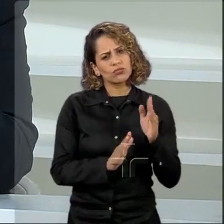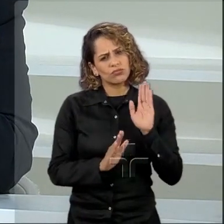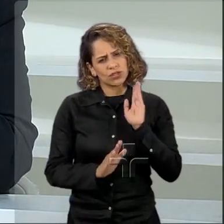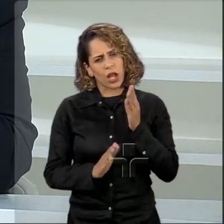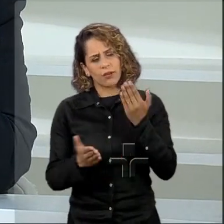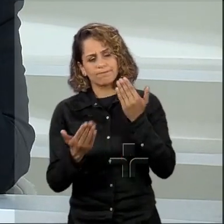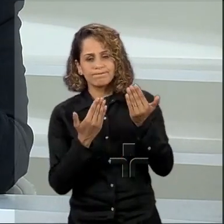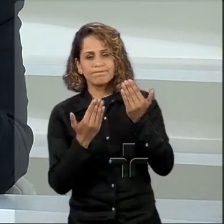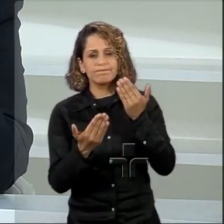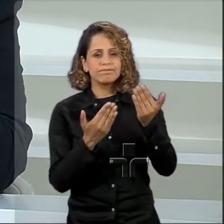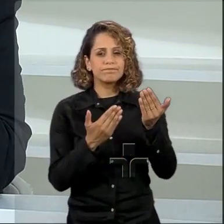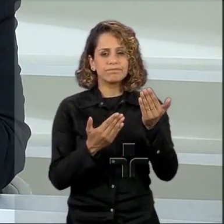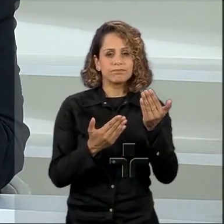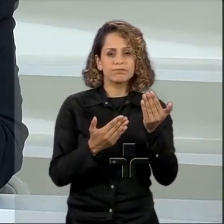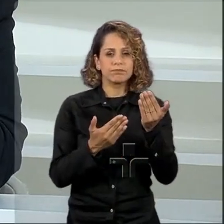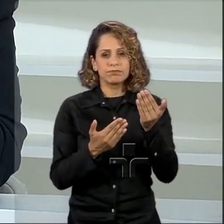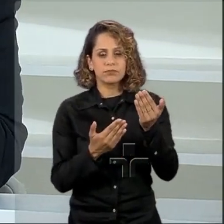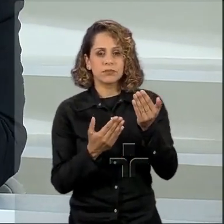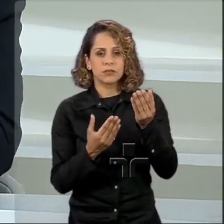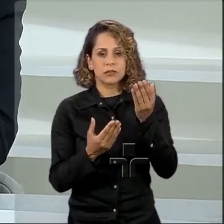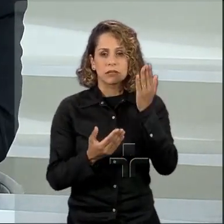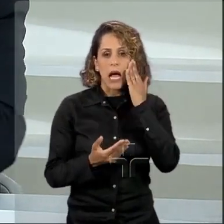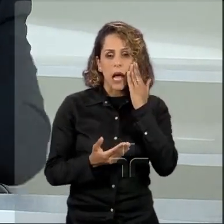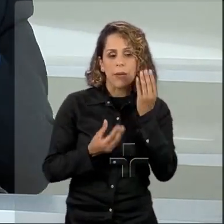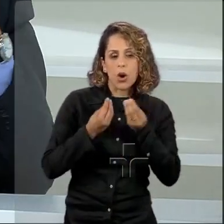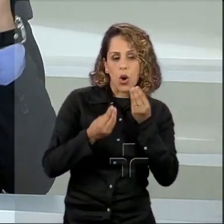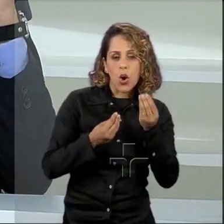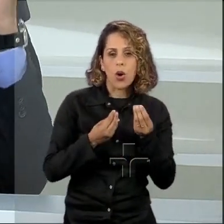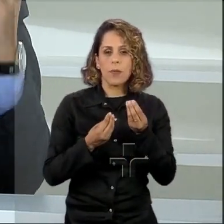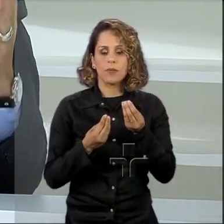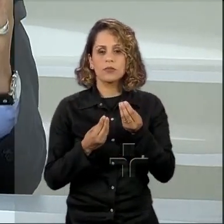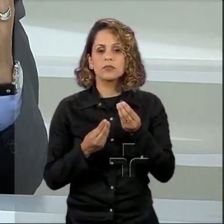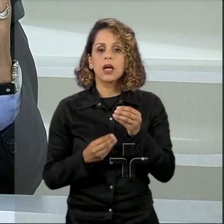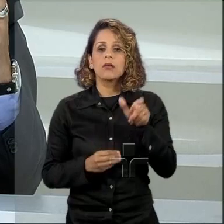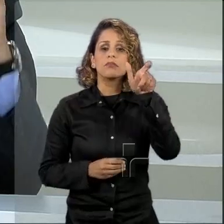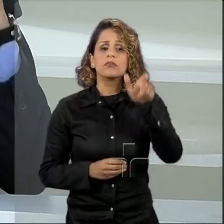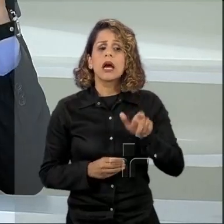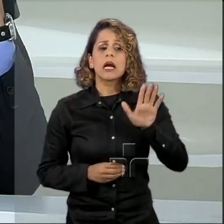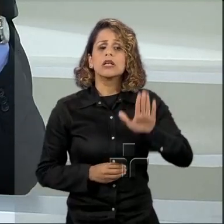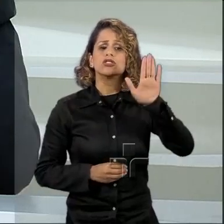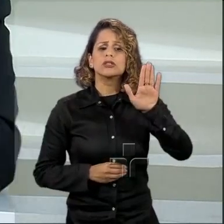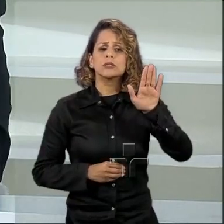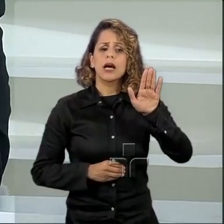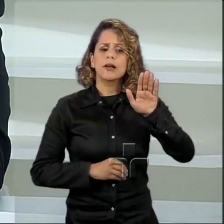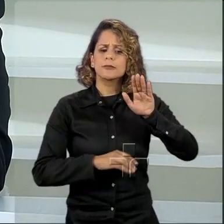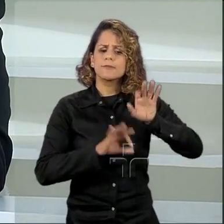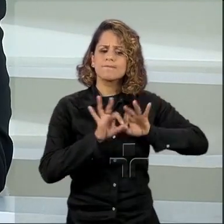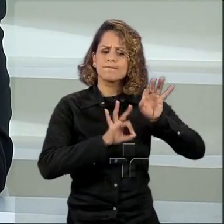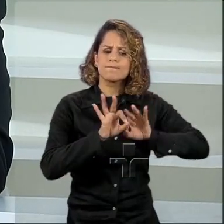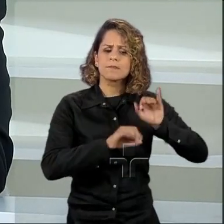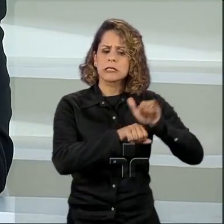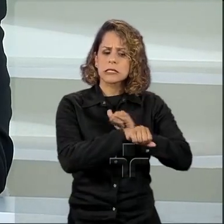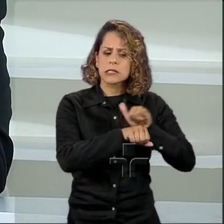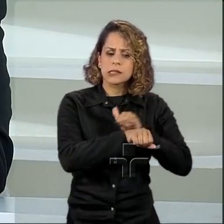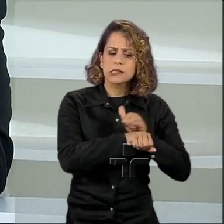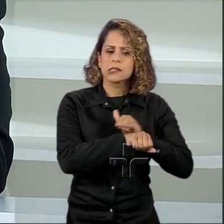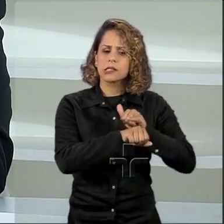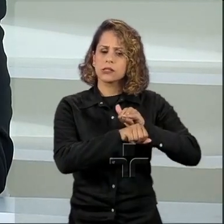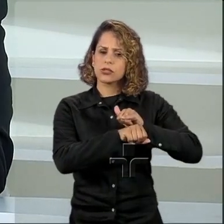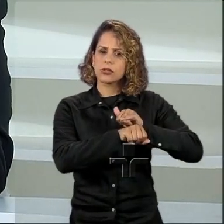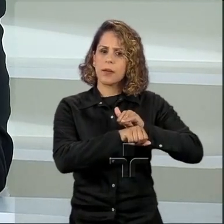para o segundo turno? É isso que a gente vai ver. Quem que planejou o segundo turno? Quem tem estratégia para o segundo turno?